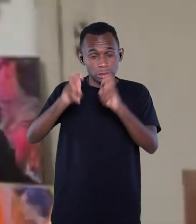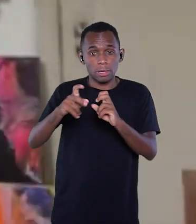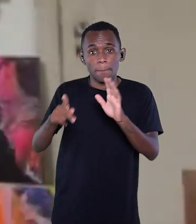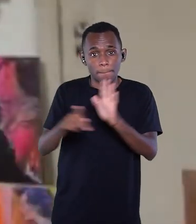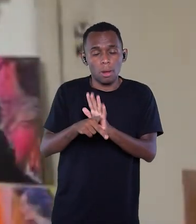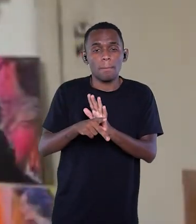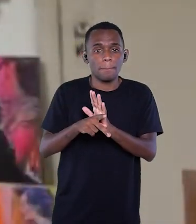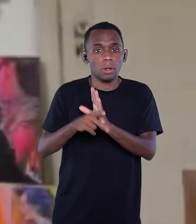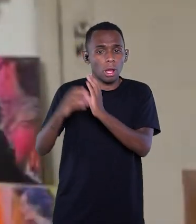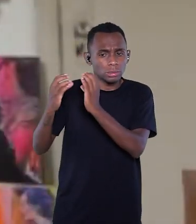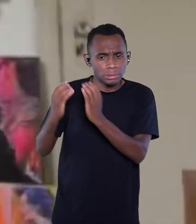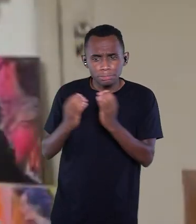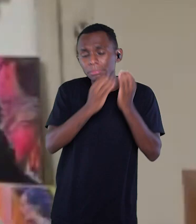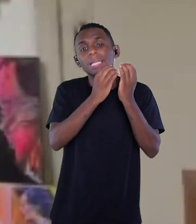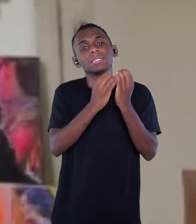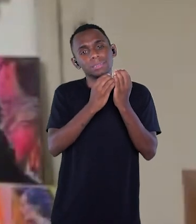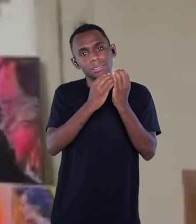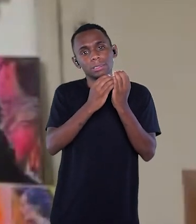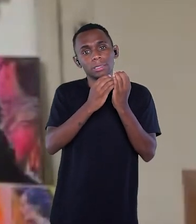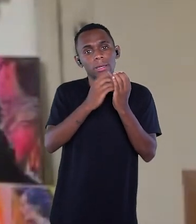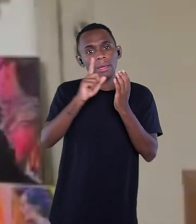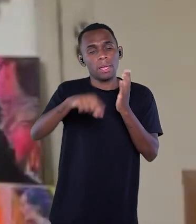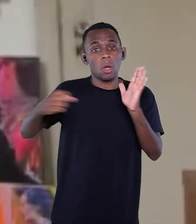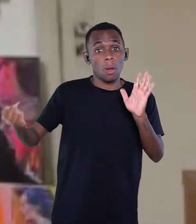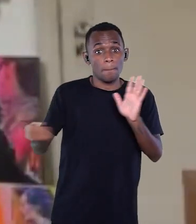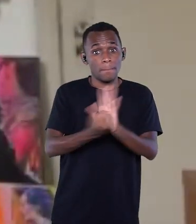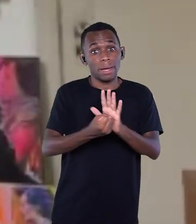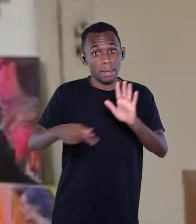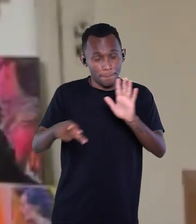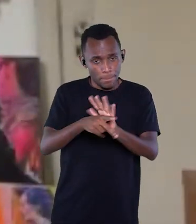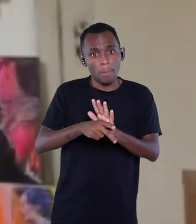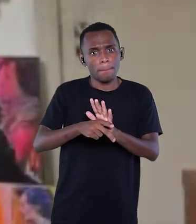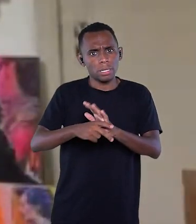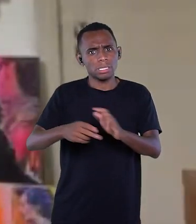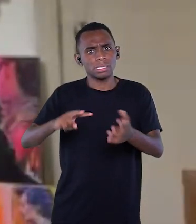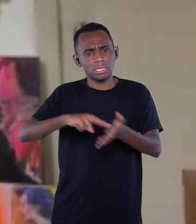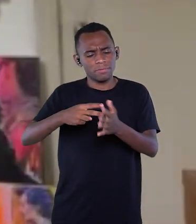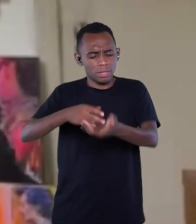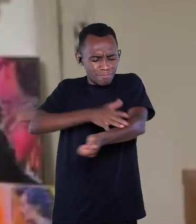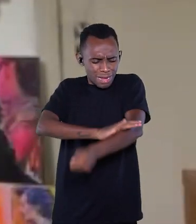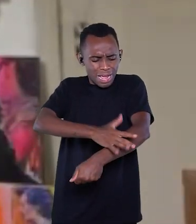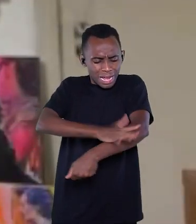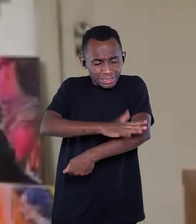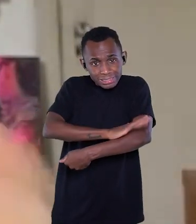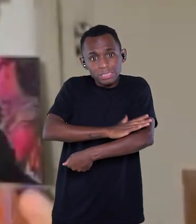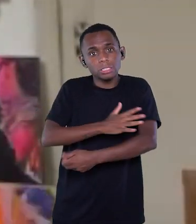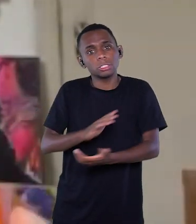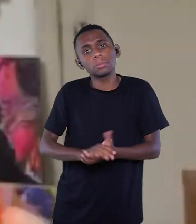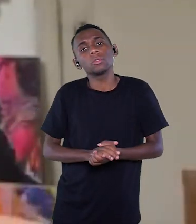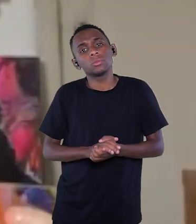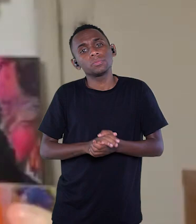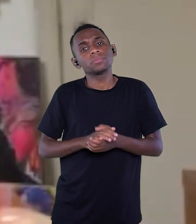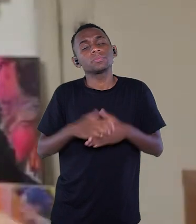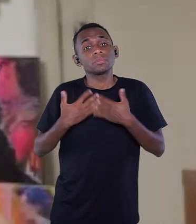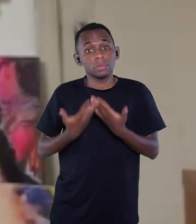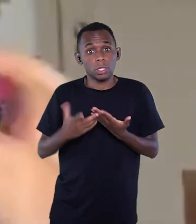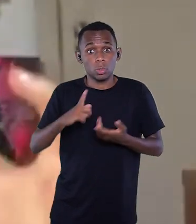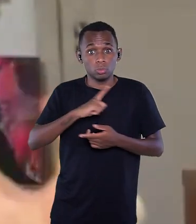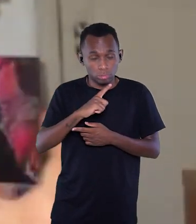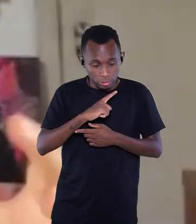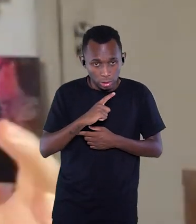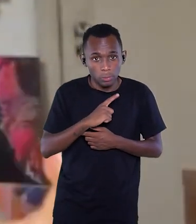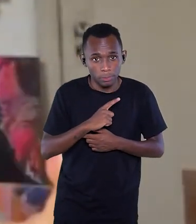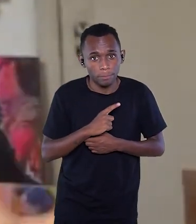da melancia também, ela é um marcador de racismo norte-americano, né? Existe